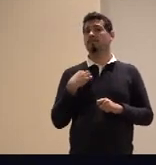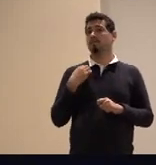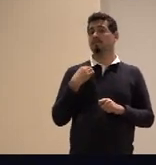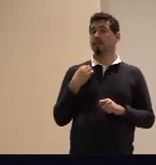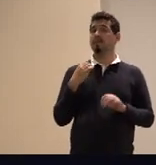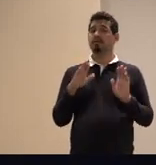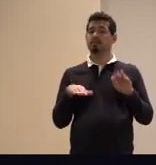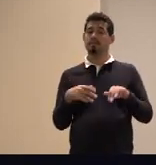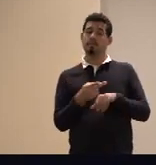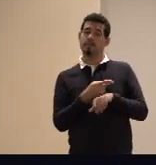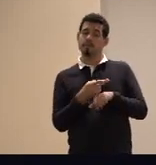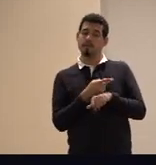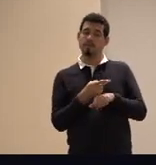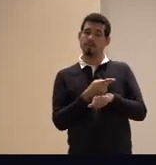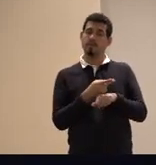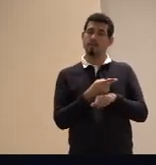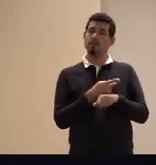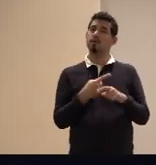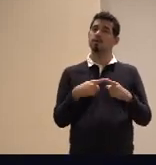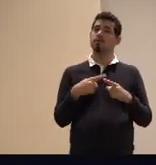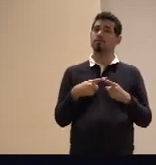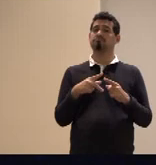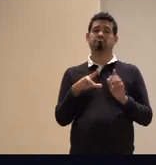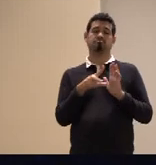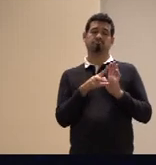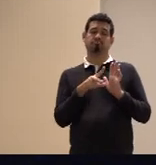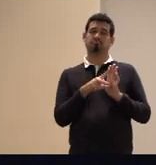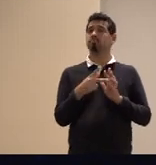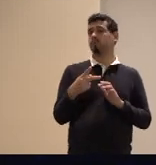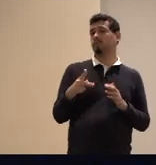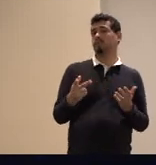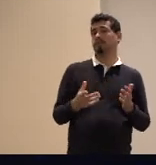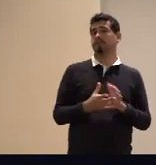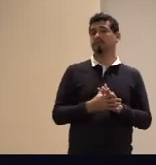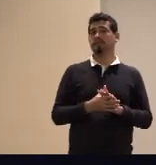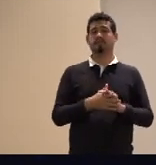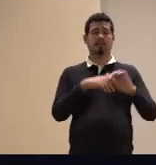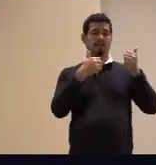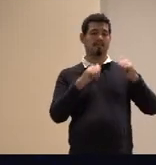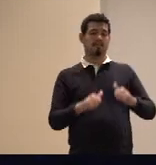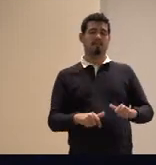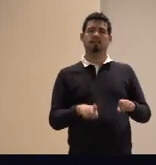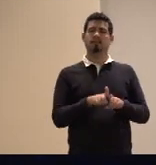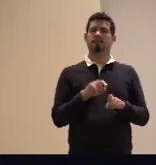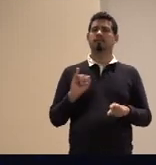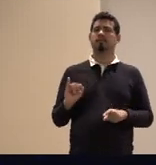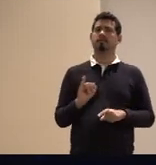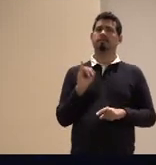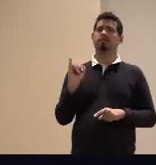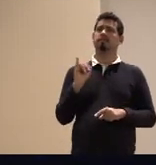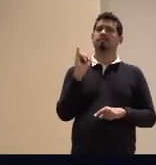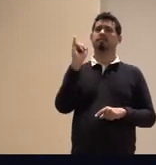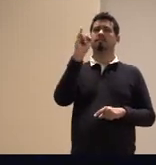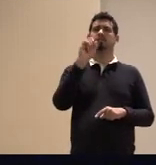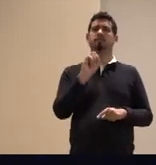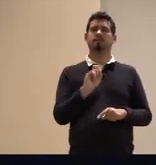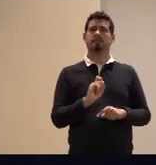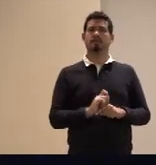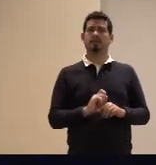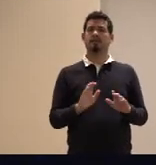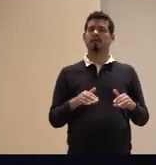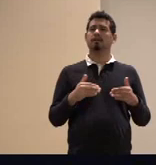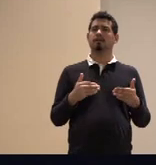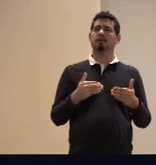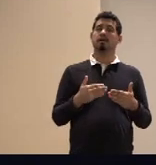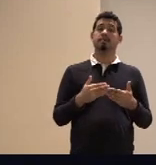procuram por causa de questões próprias suas. Então, uma avaliação muito importante é em que medida